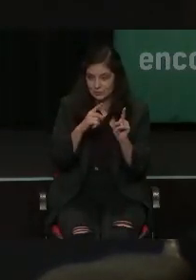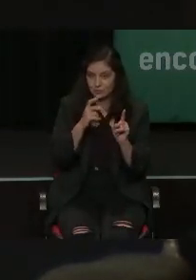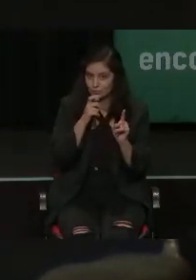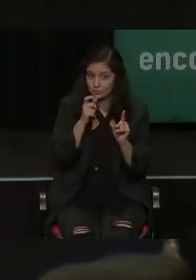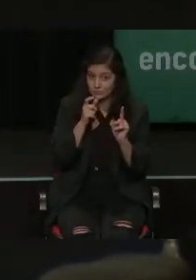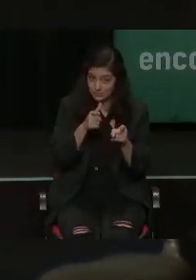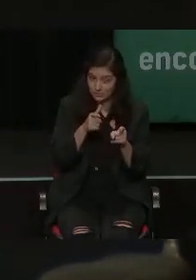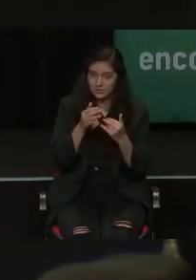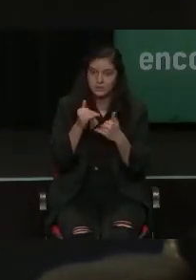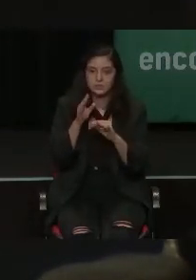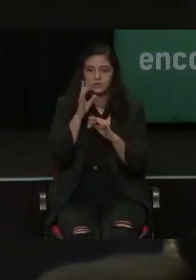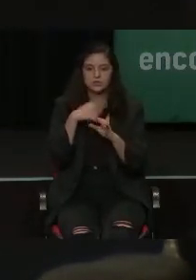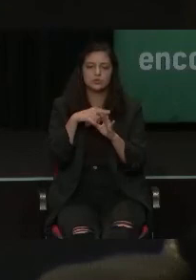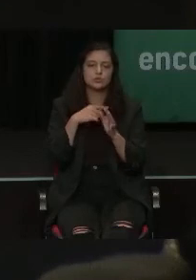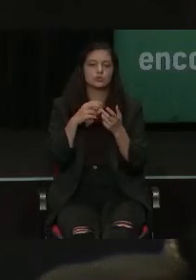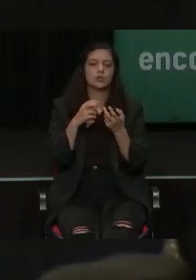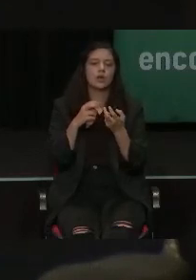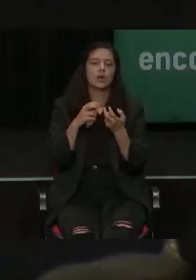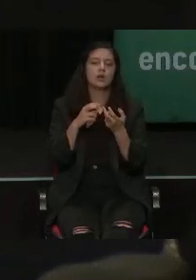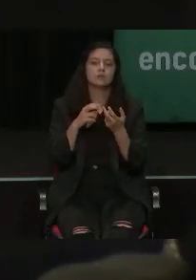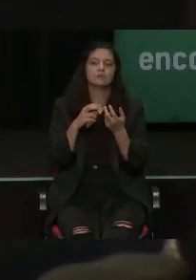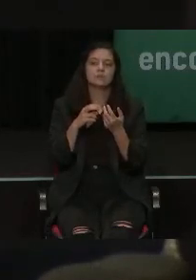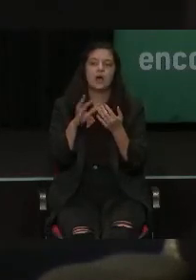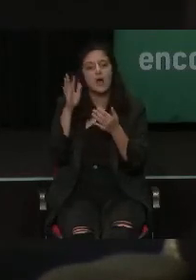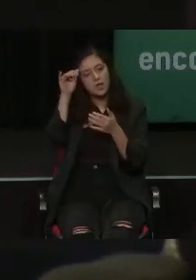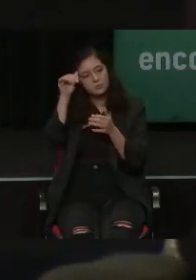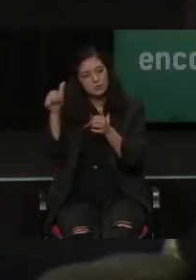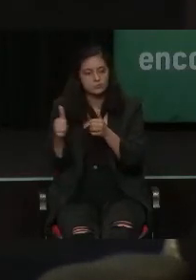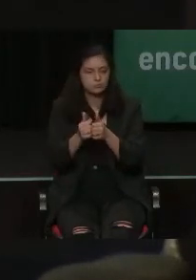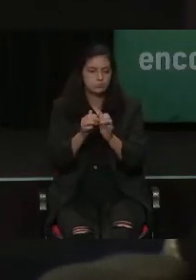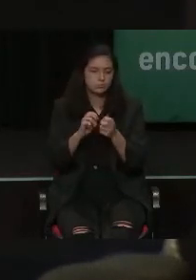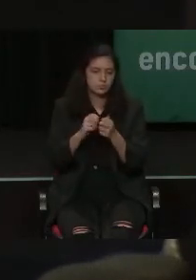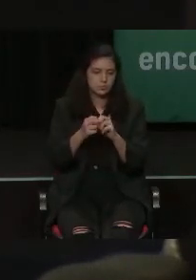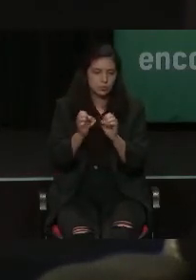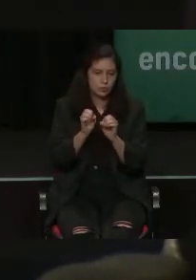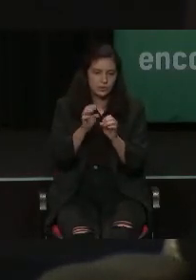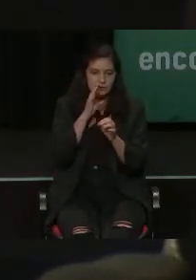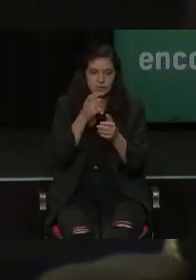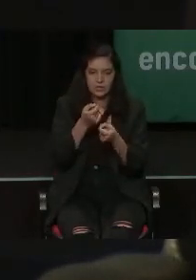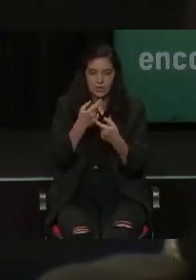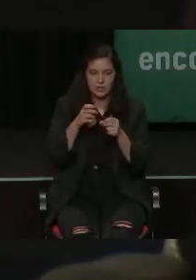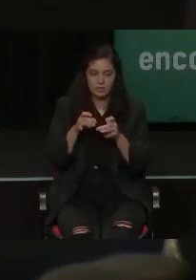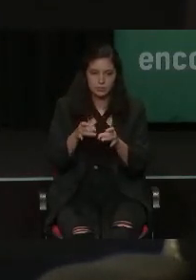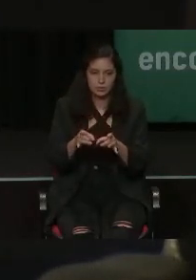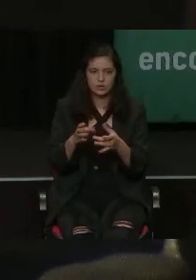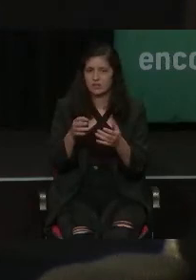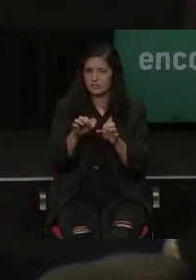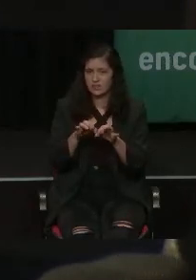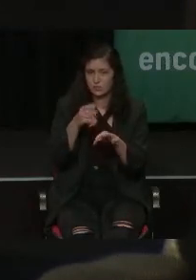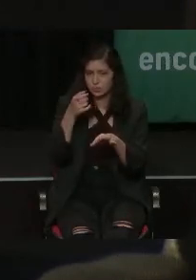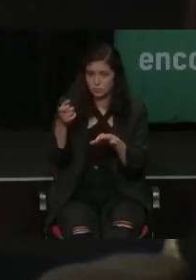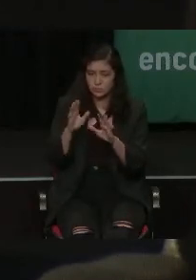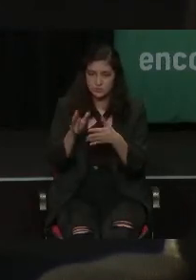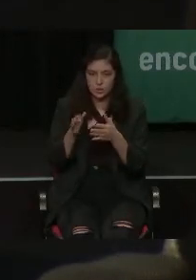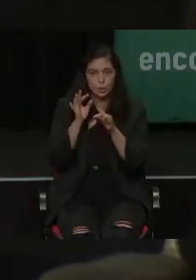Mas não há perigo termos os nossos animais, ou seja, quando eles estão sob efeito antibiótico, e o mesmo é válido para as pessoas em casa, há que